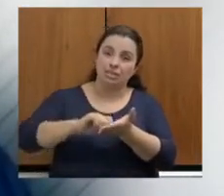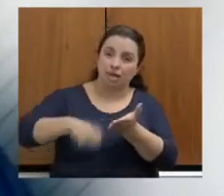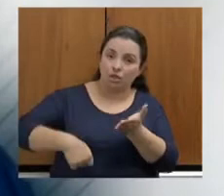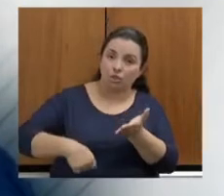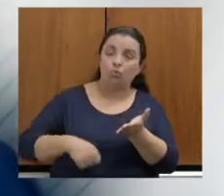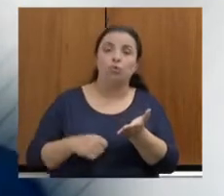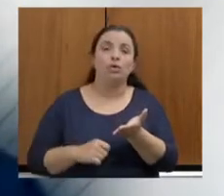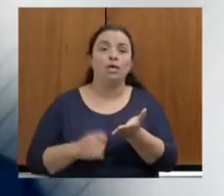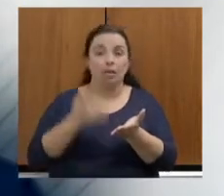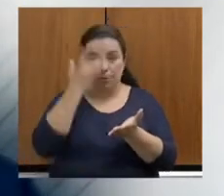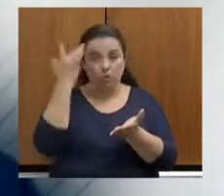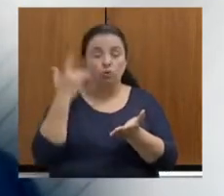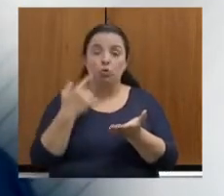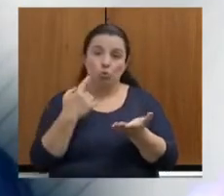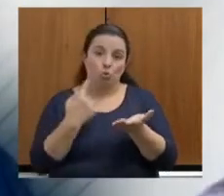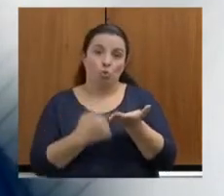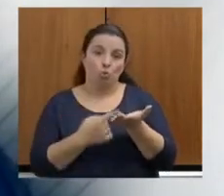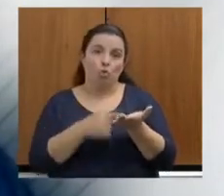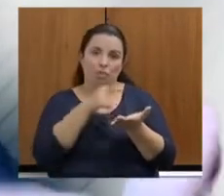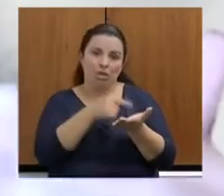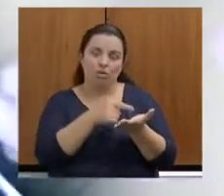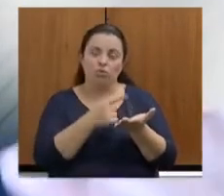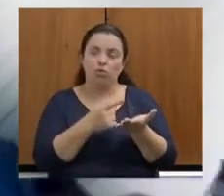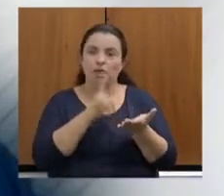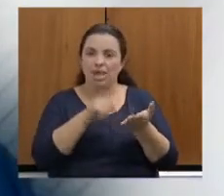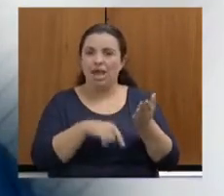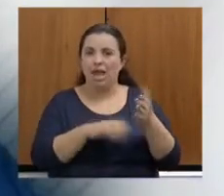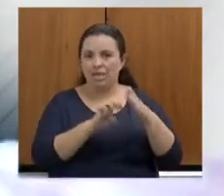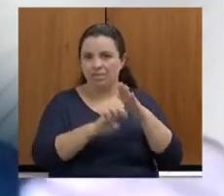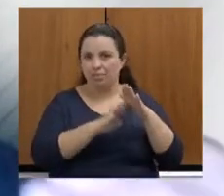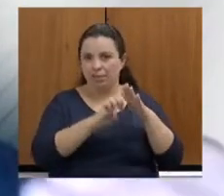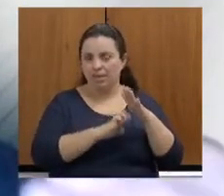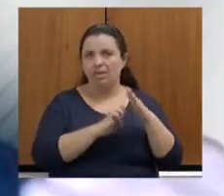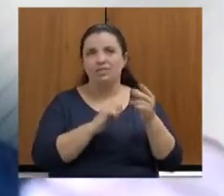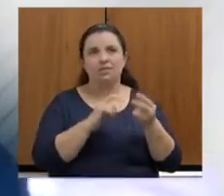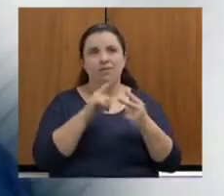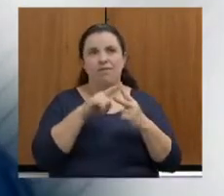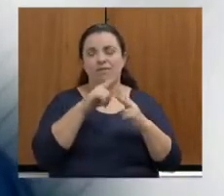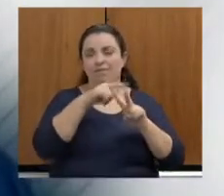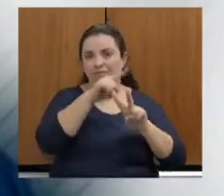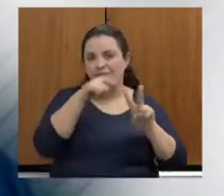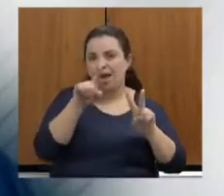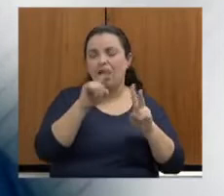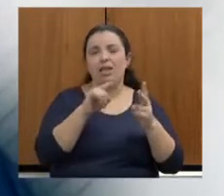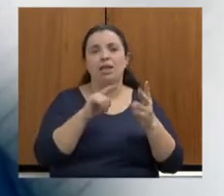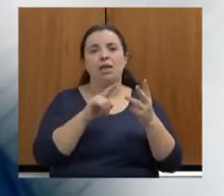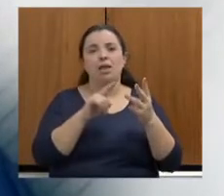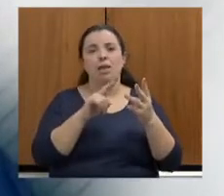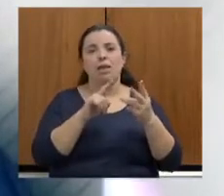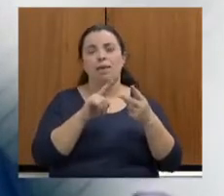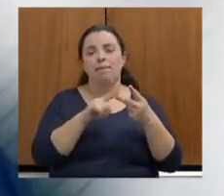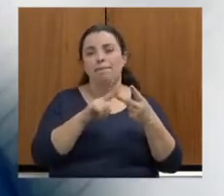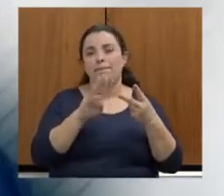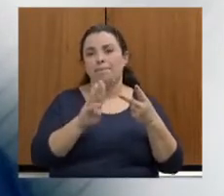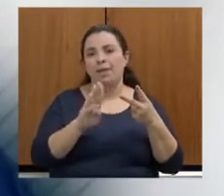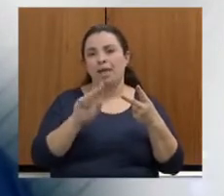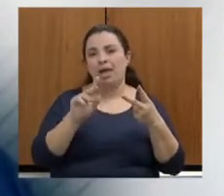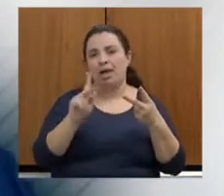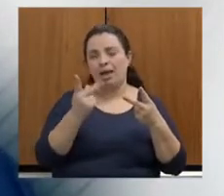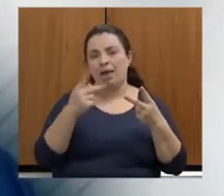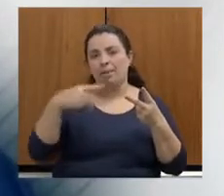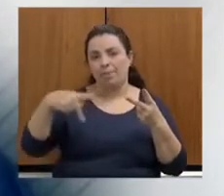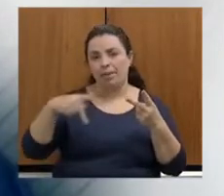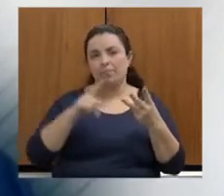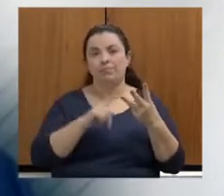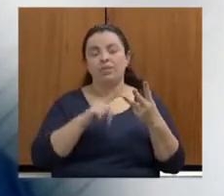compromitentes originais as empresas vá a HP EA nova é hoje governos